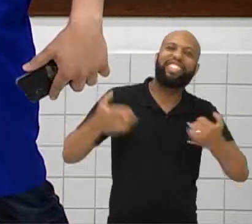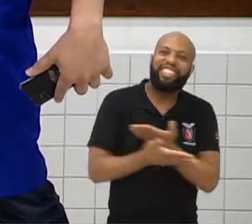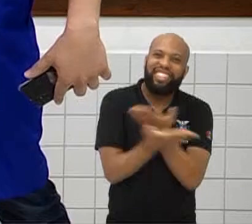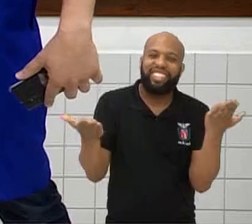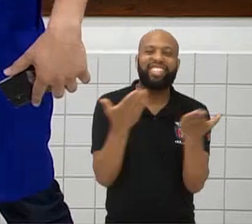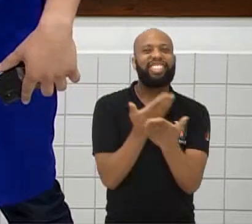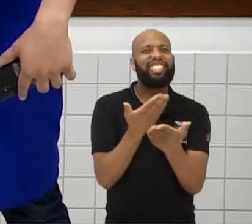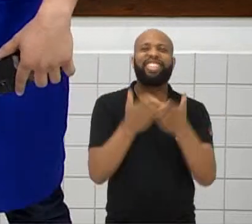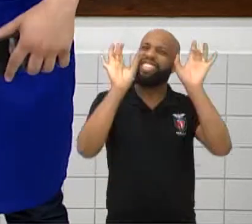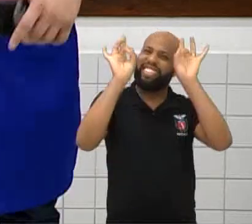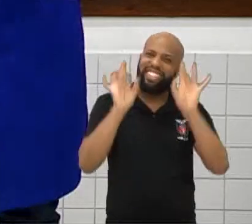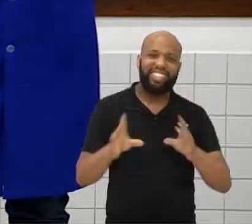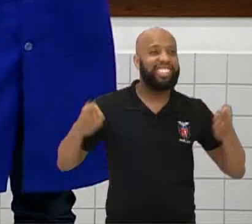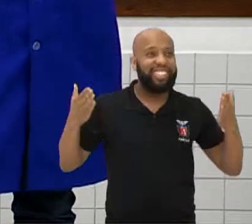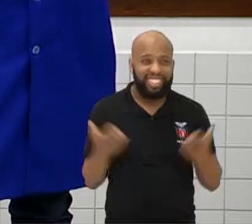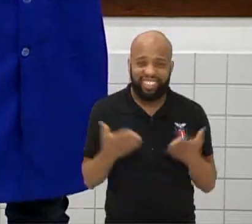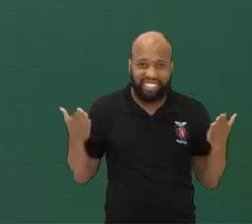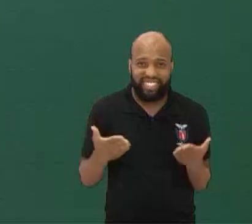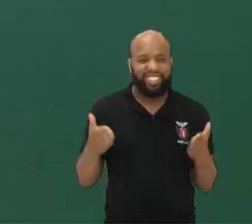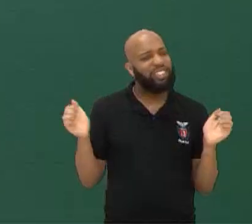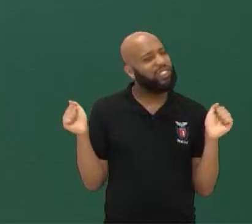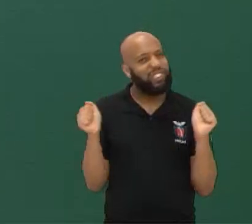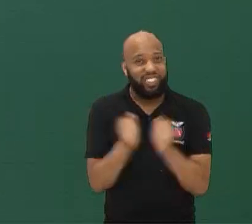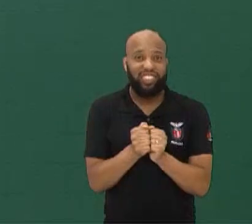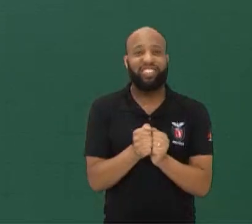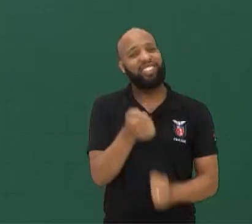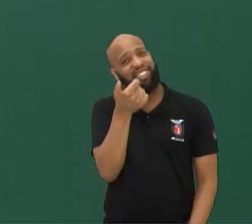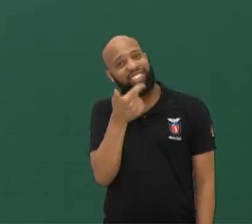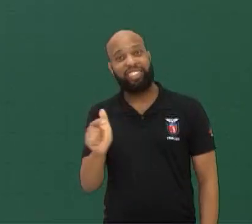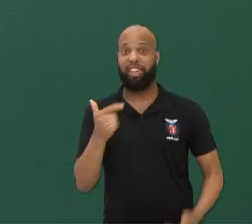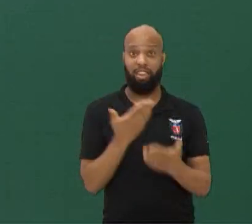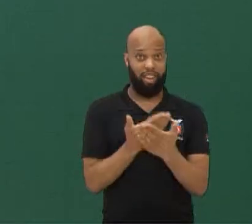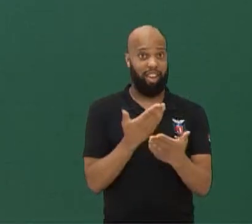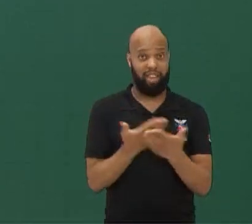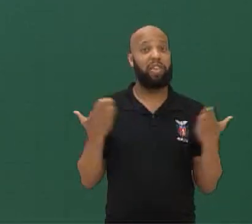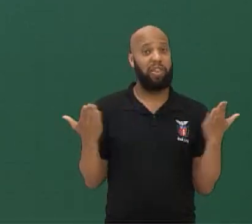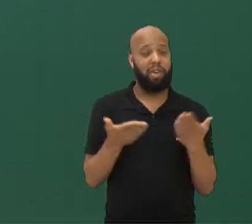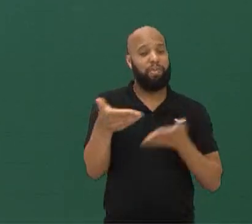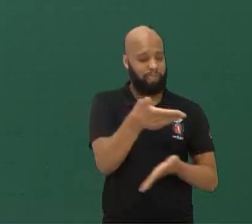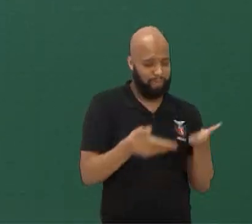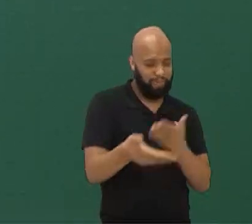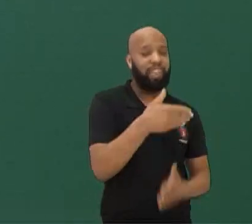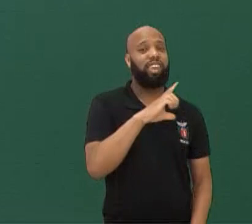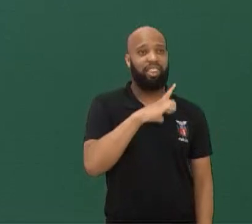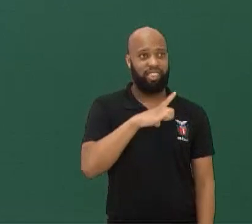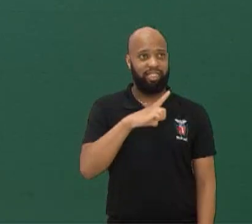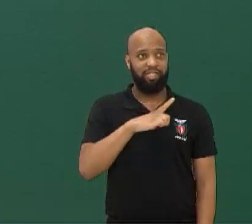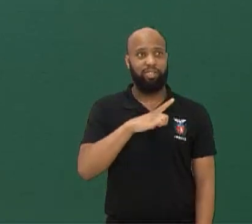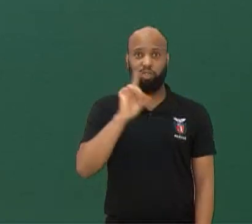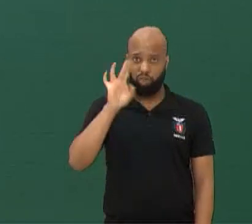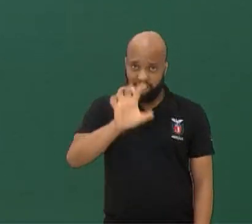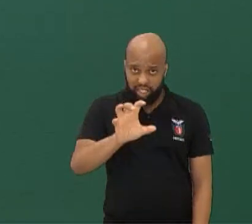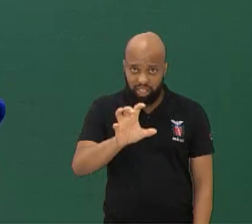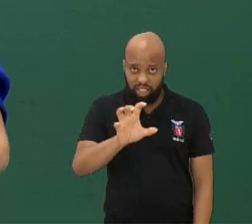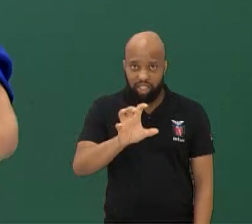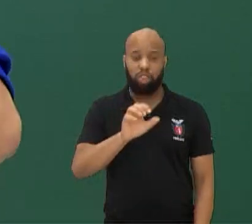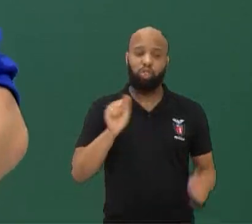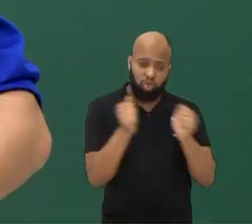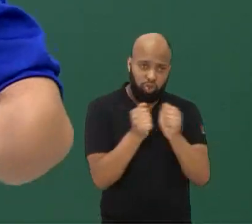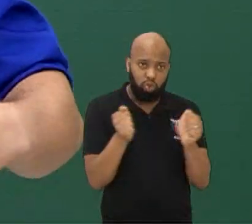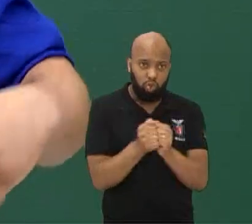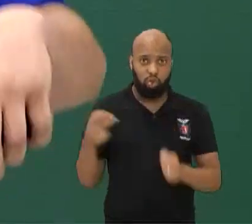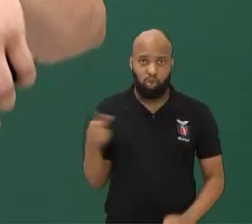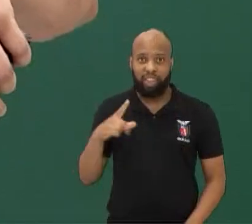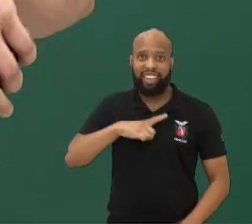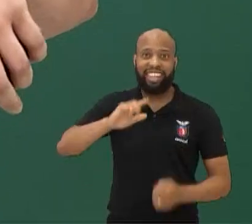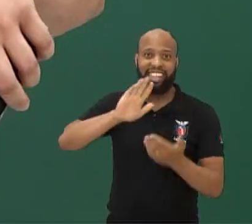aula especial de hoje. Tamo junto de novo para essa aula de hoje de interatividade. Não é só isso. Junto com o Rodrigo,